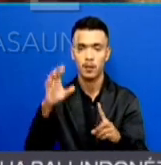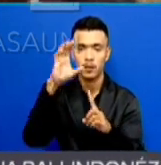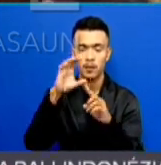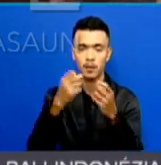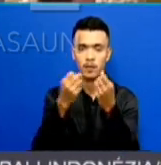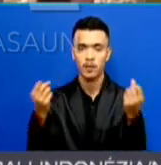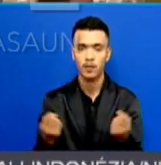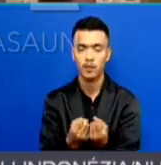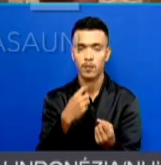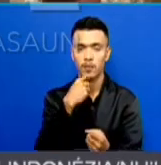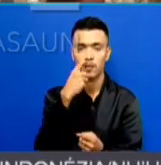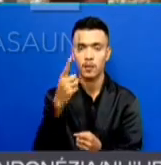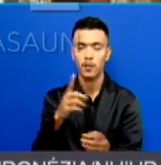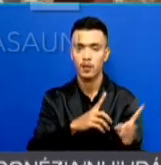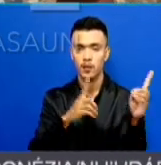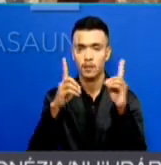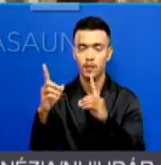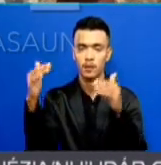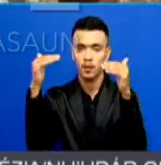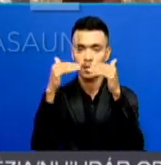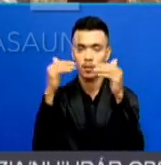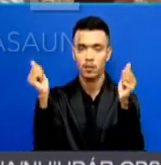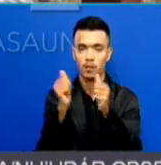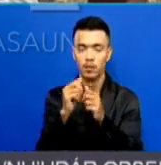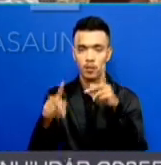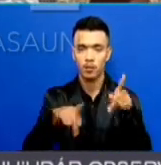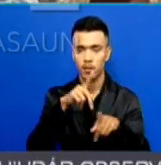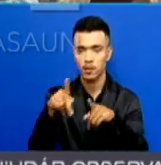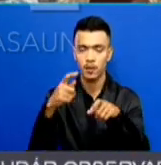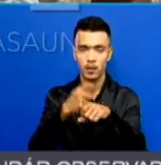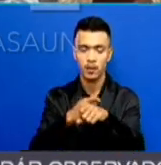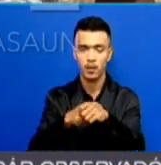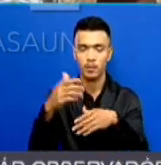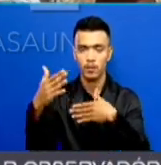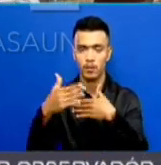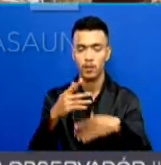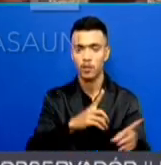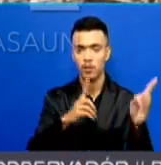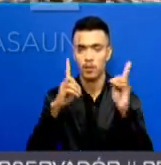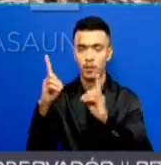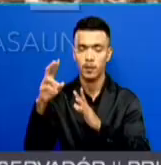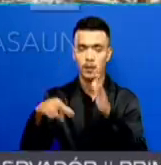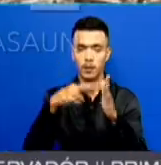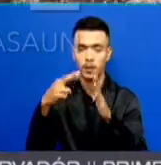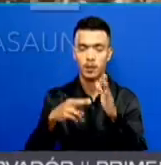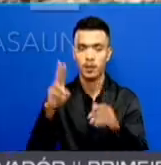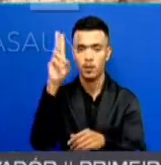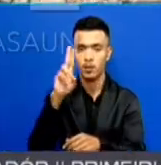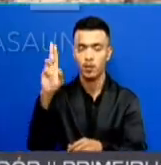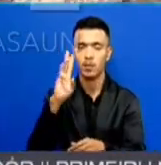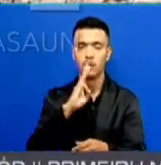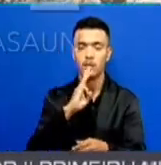Dias Gomes garante se cria encontro ho comunidade e tempo barak hori estabelece regulamento ba utilização